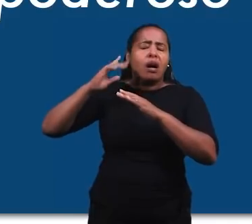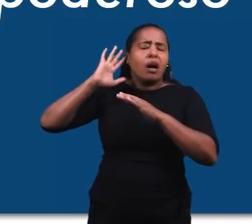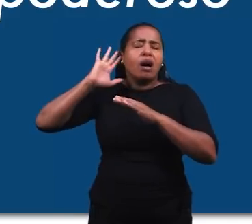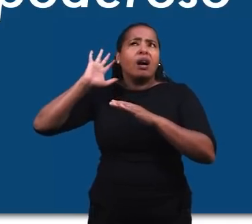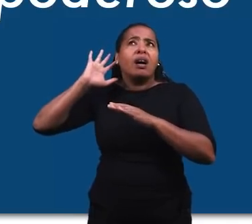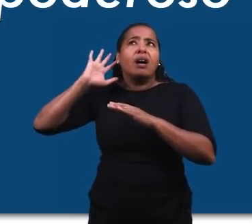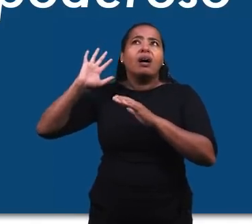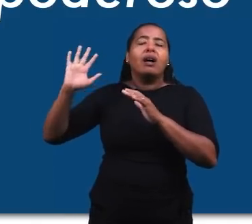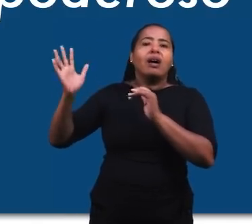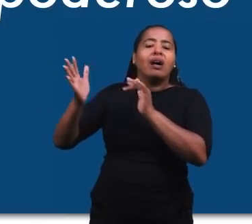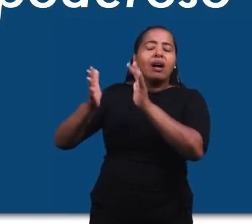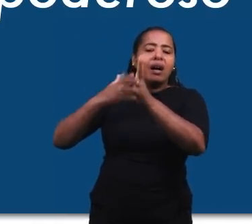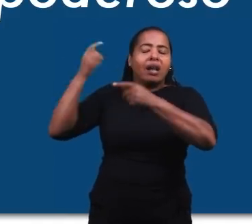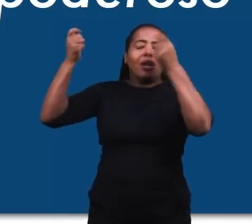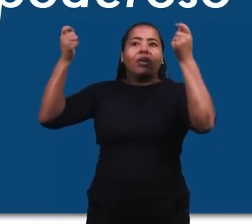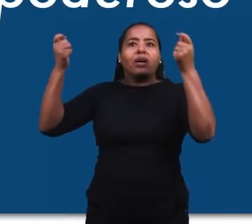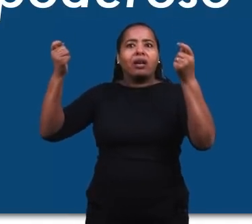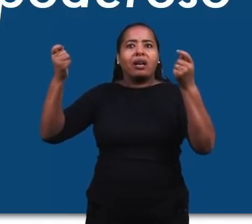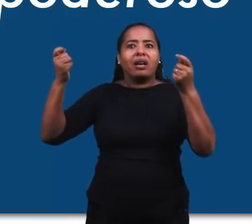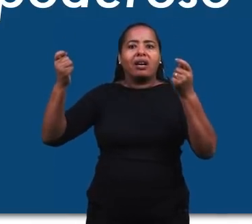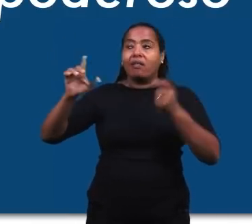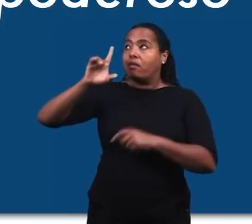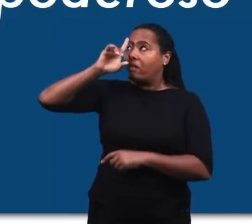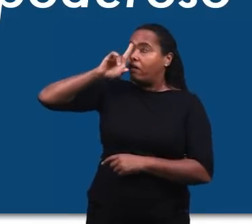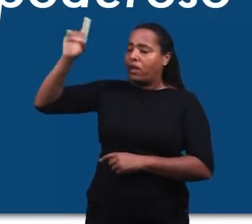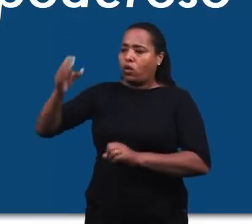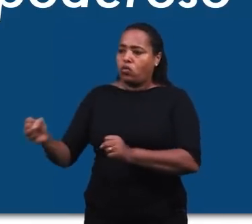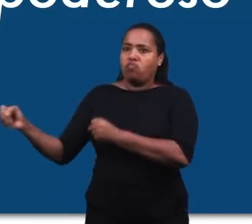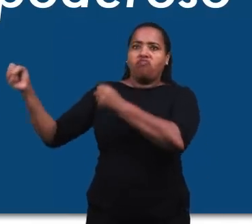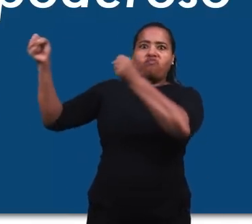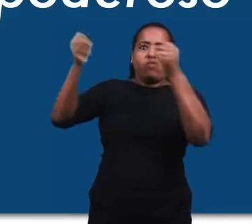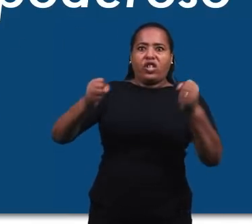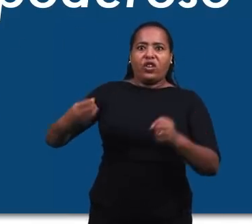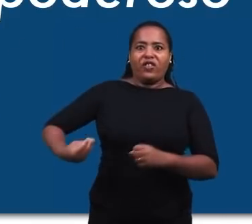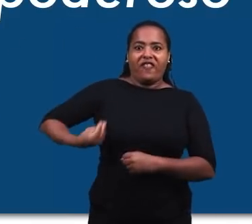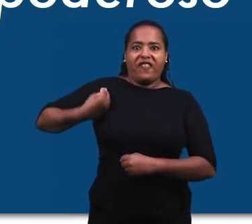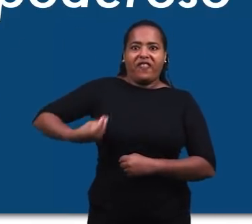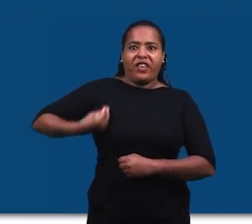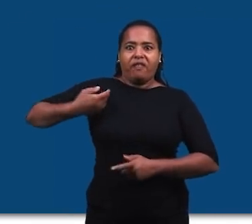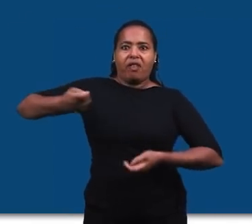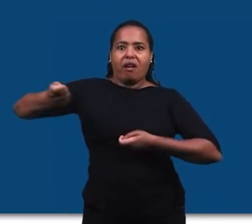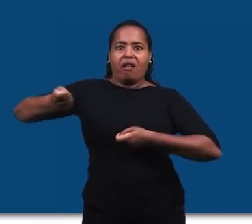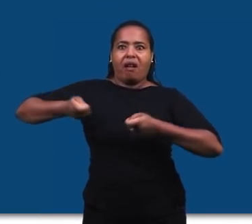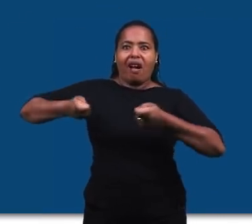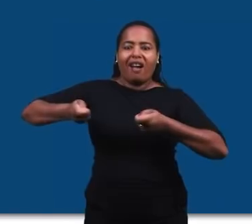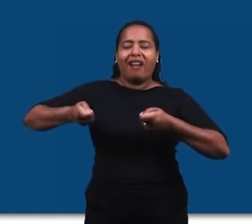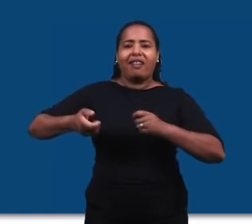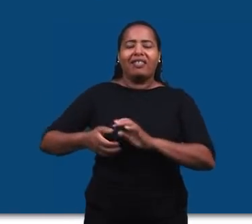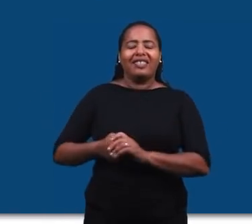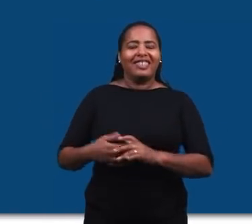Aleluia, pois já o Senhor Deus Todo-Poderoso reina.